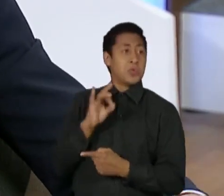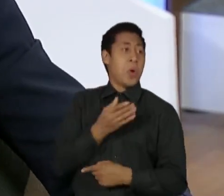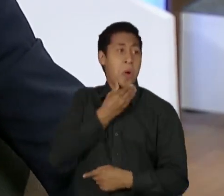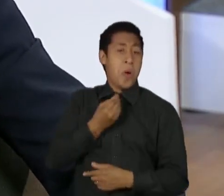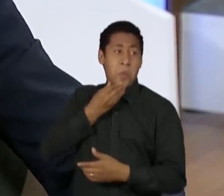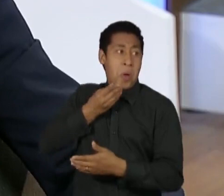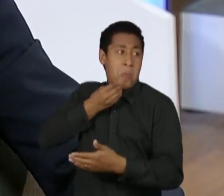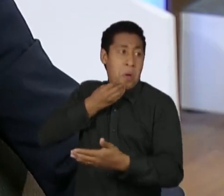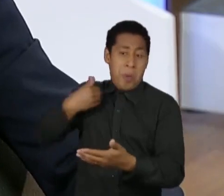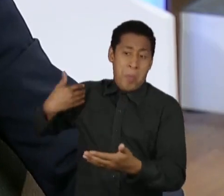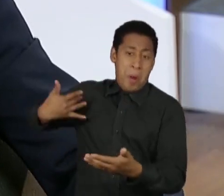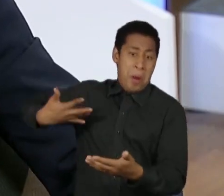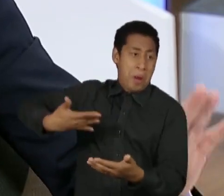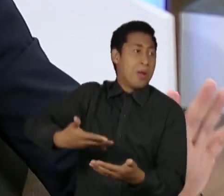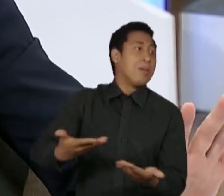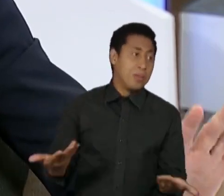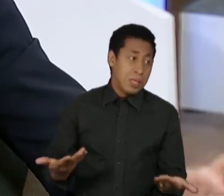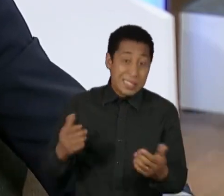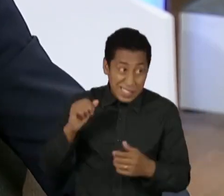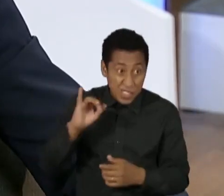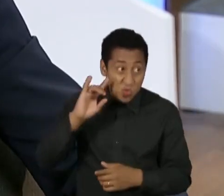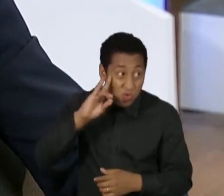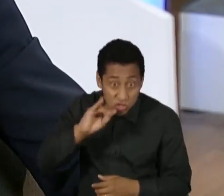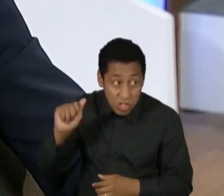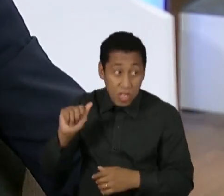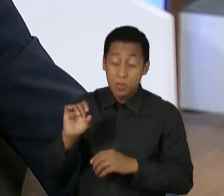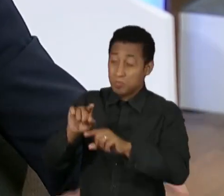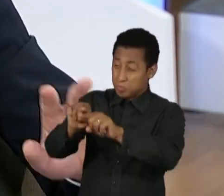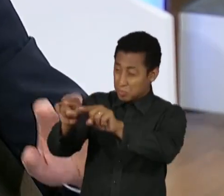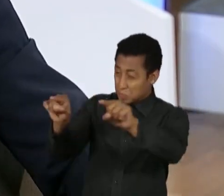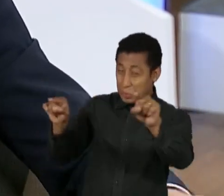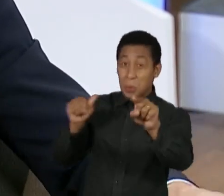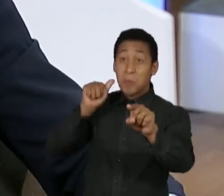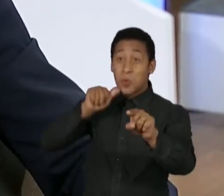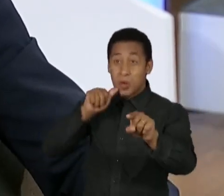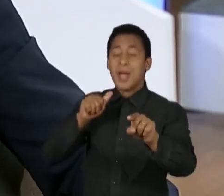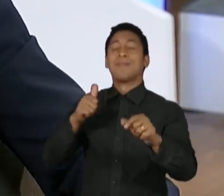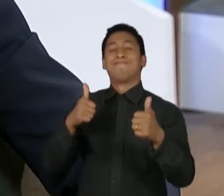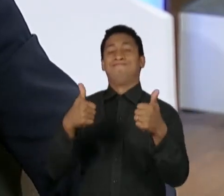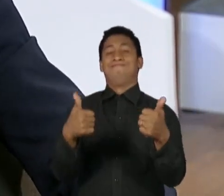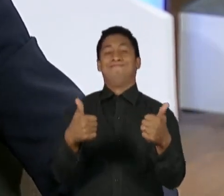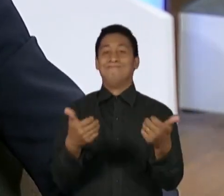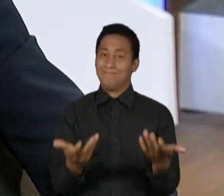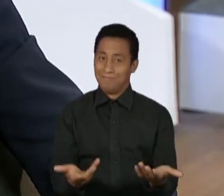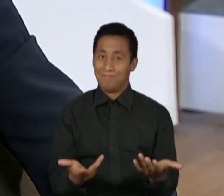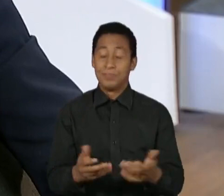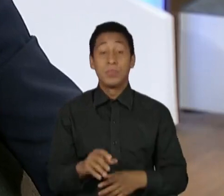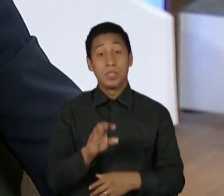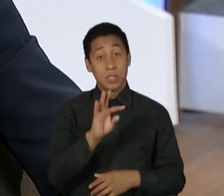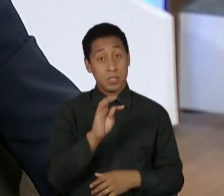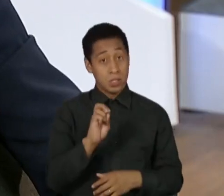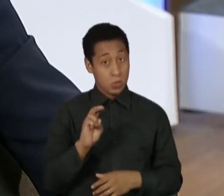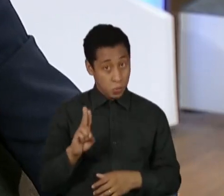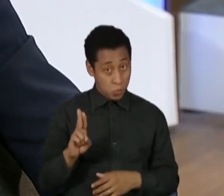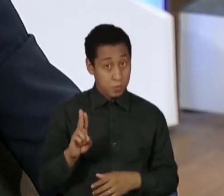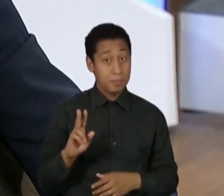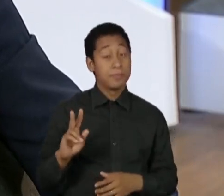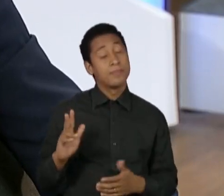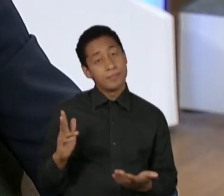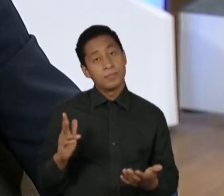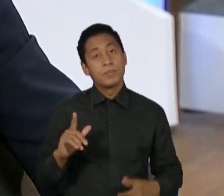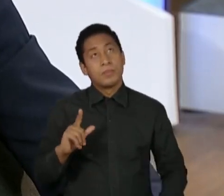só mulheres na Suprema Corte americana, nós teremos atingido. No caso do TCU, nós temos uma